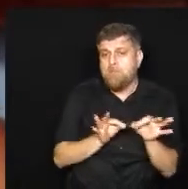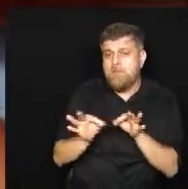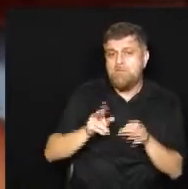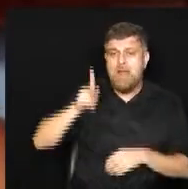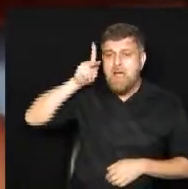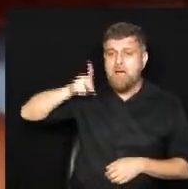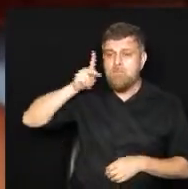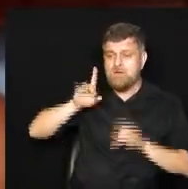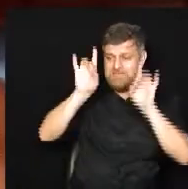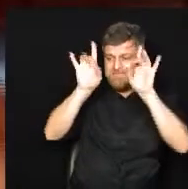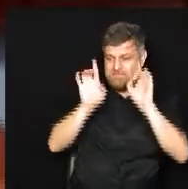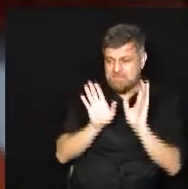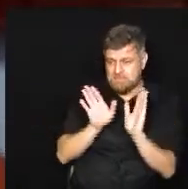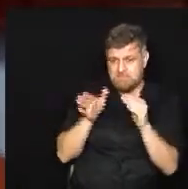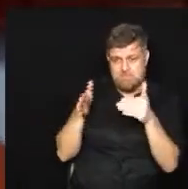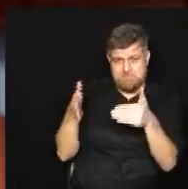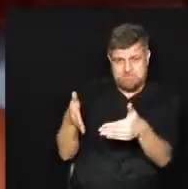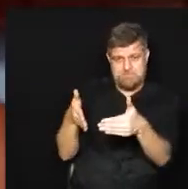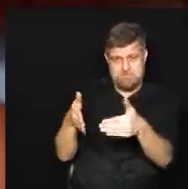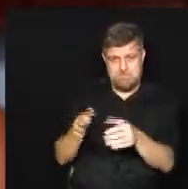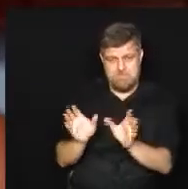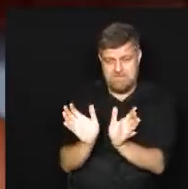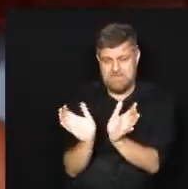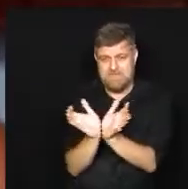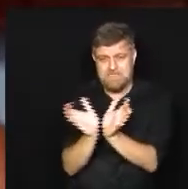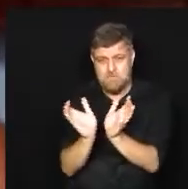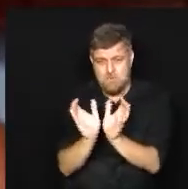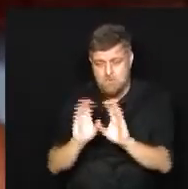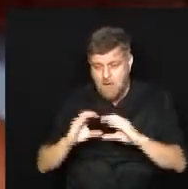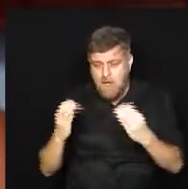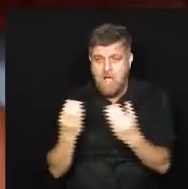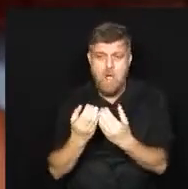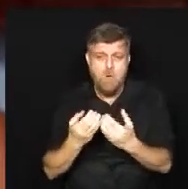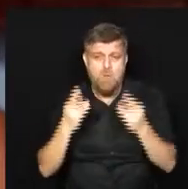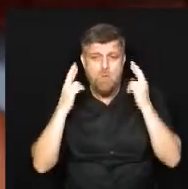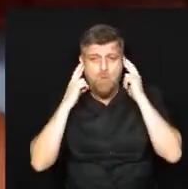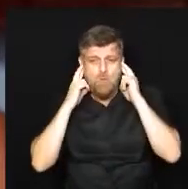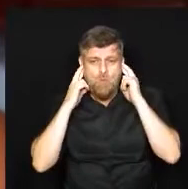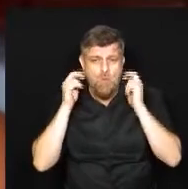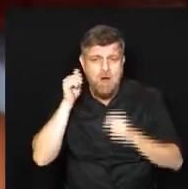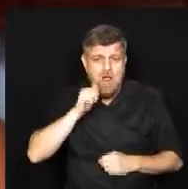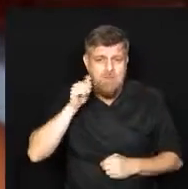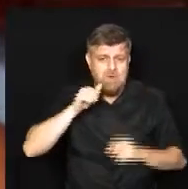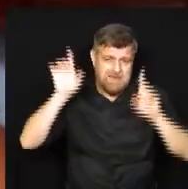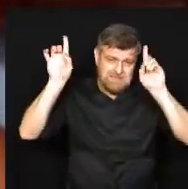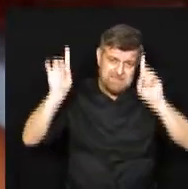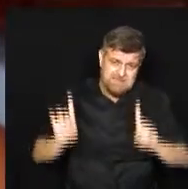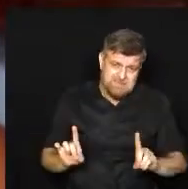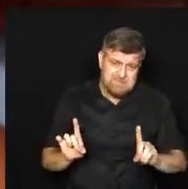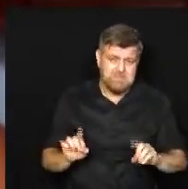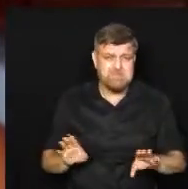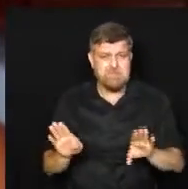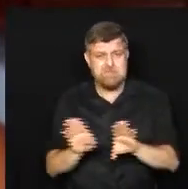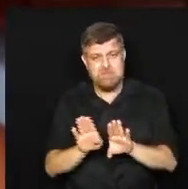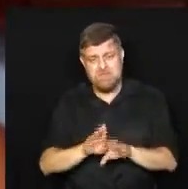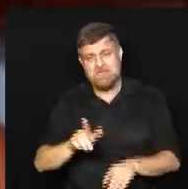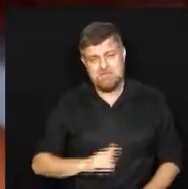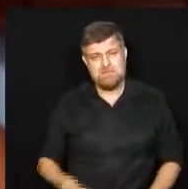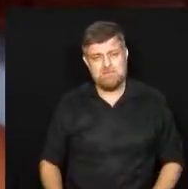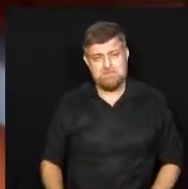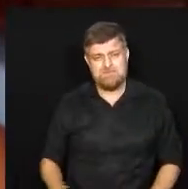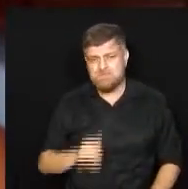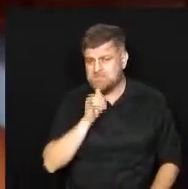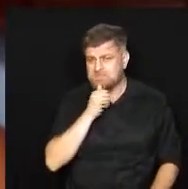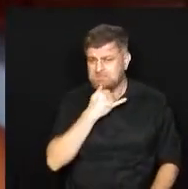políticas específicas para esse conjunto da população, que são as mulheres com deficiência, que